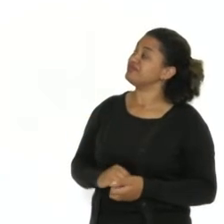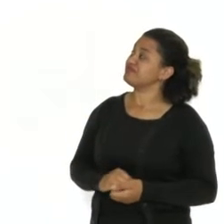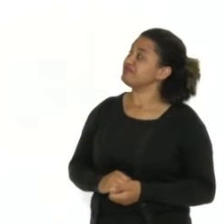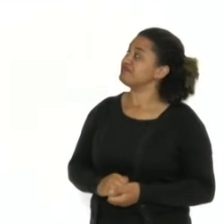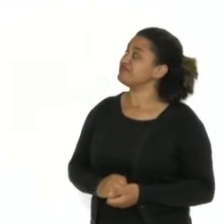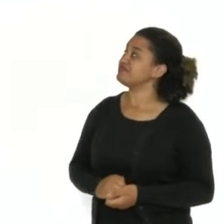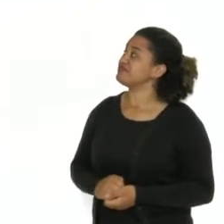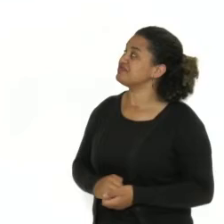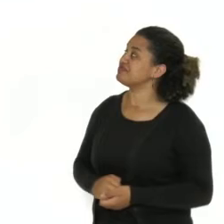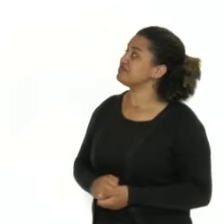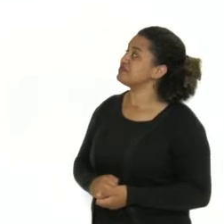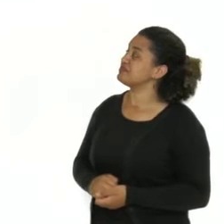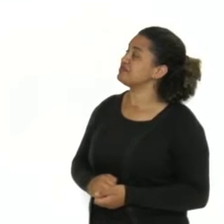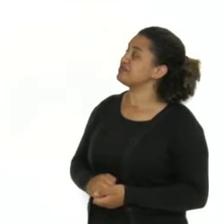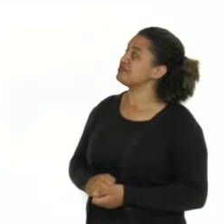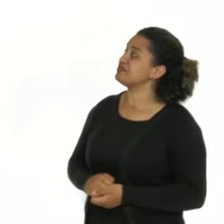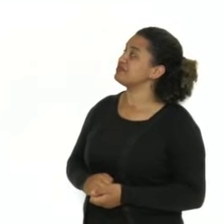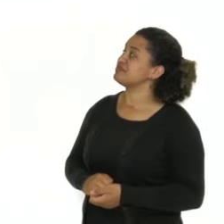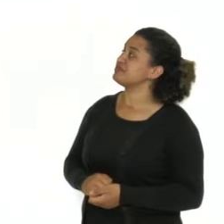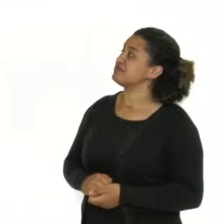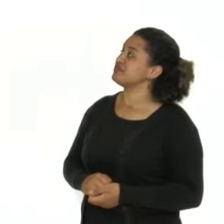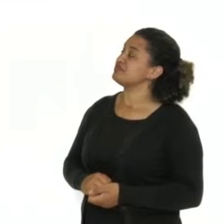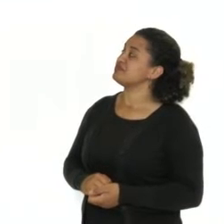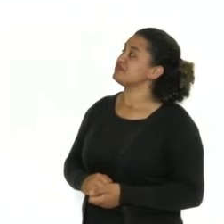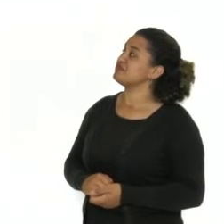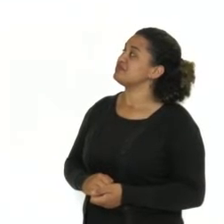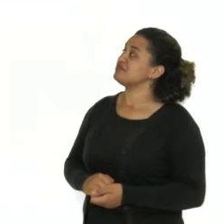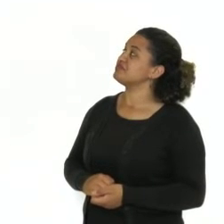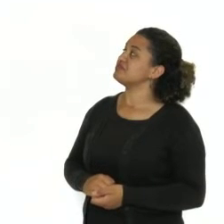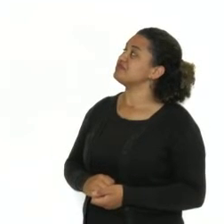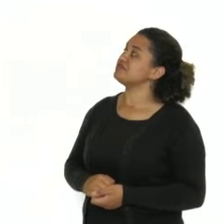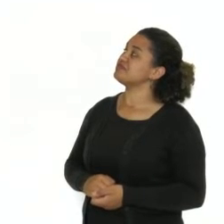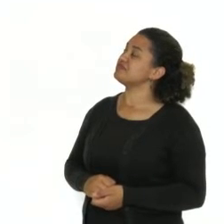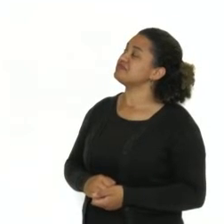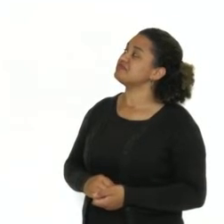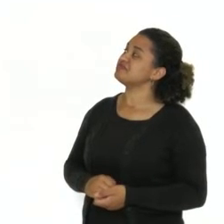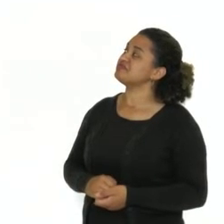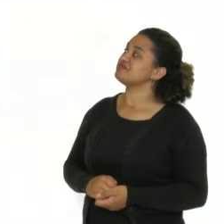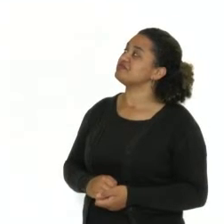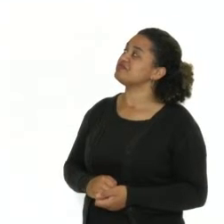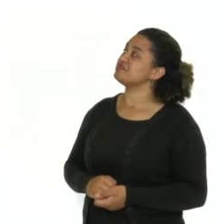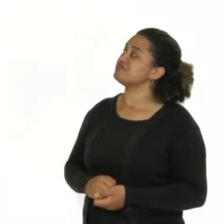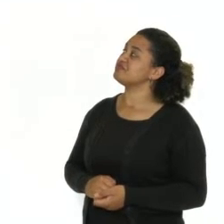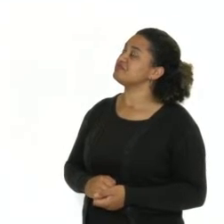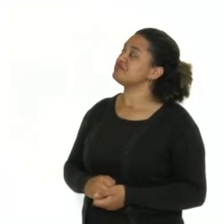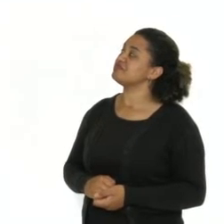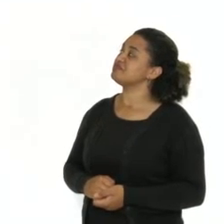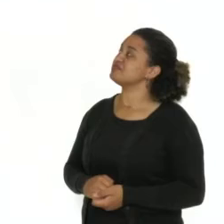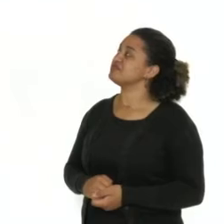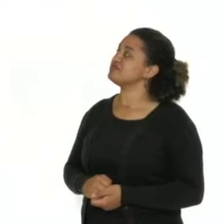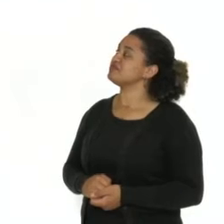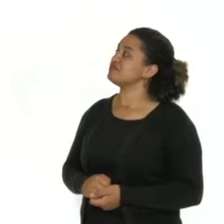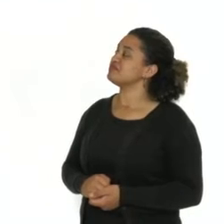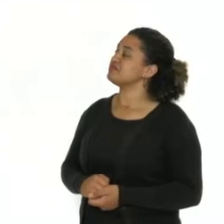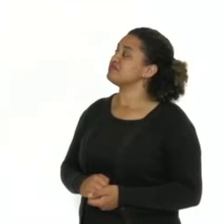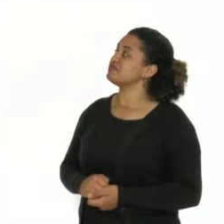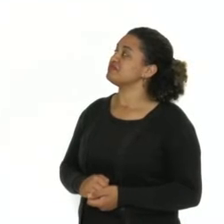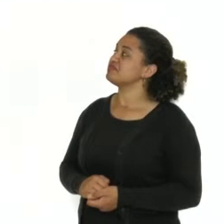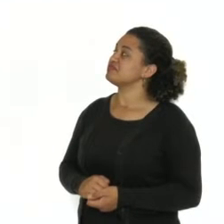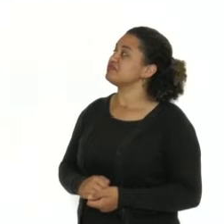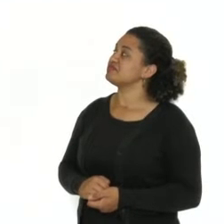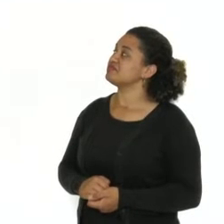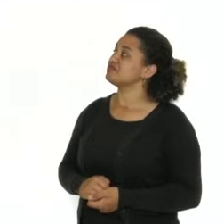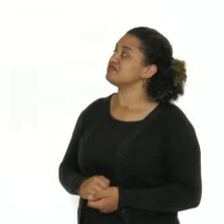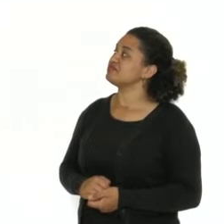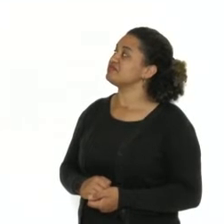livro, O Poema dos Becos de Goiás e Histórias Mais. Entre os poemas do livro,